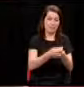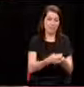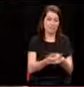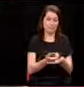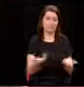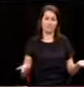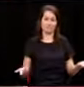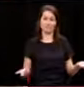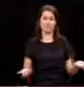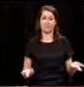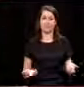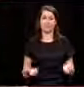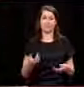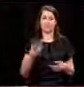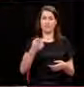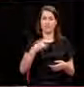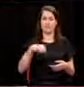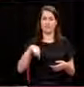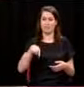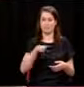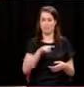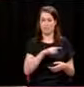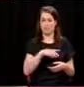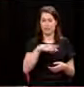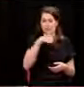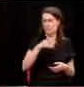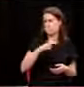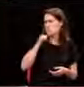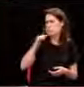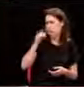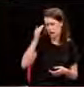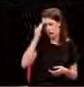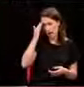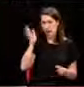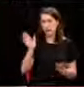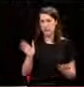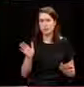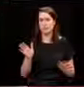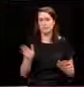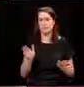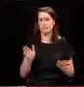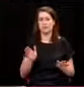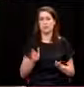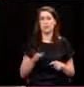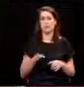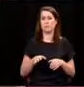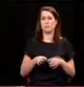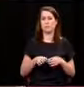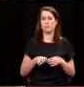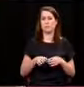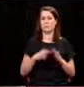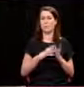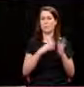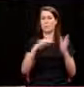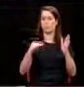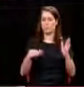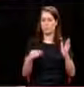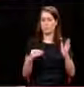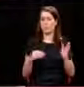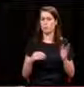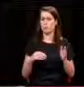isto, penso que não foi dito aqui, que é aliás um dos modelos que